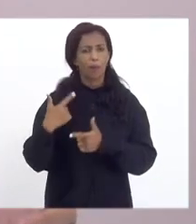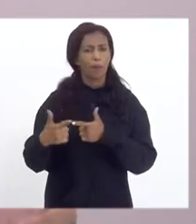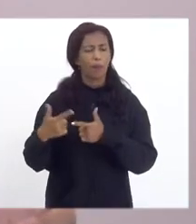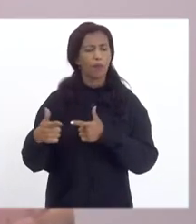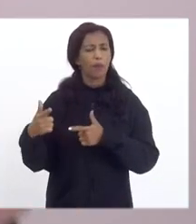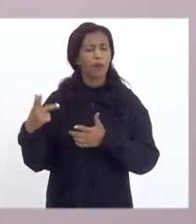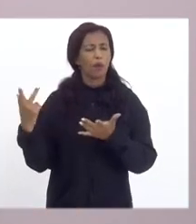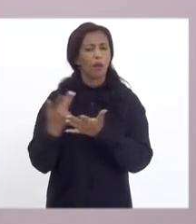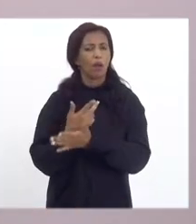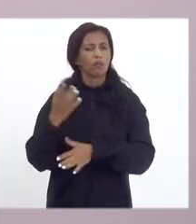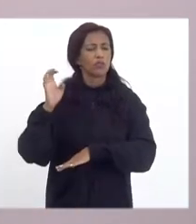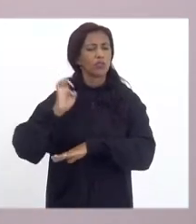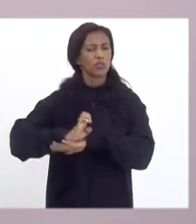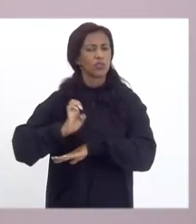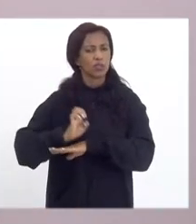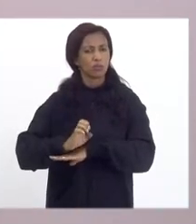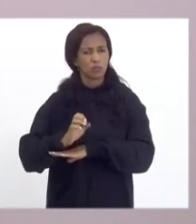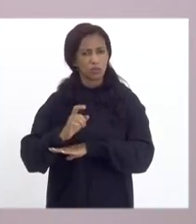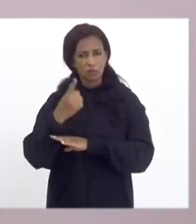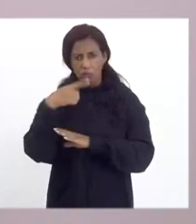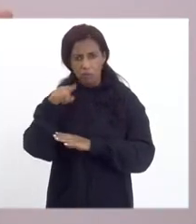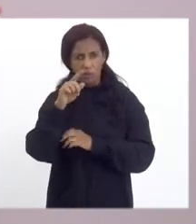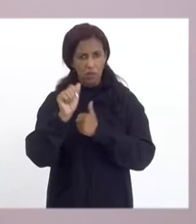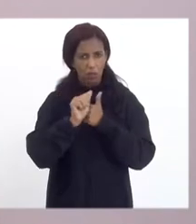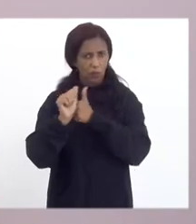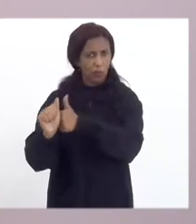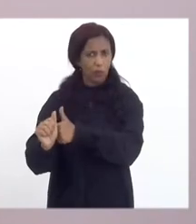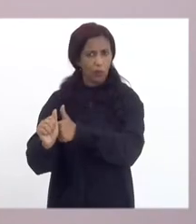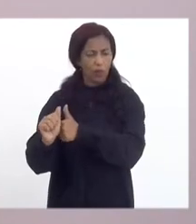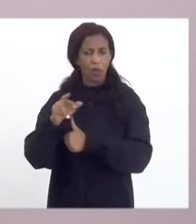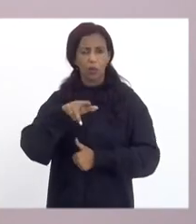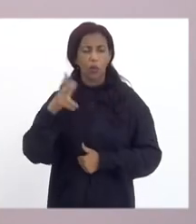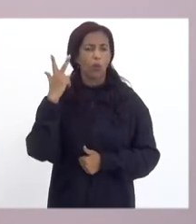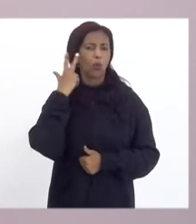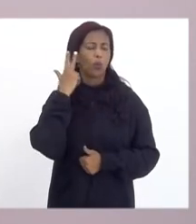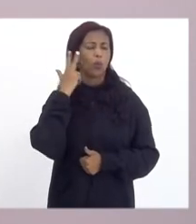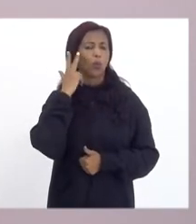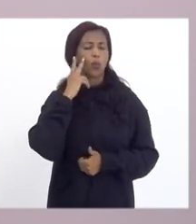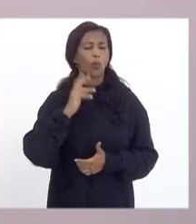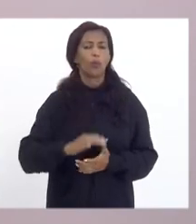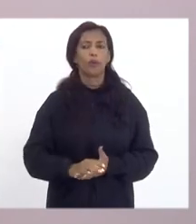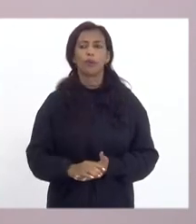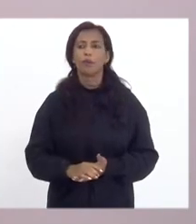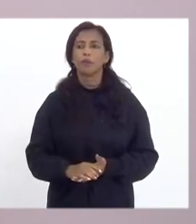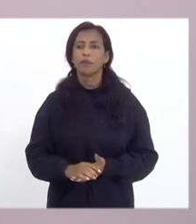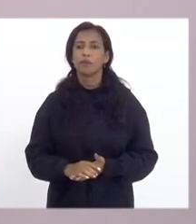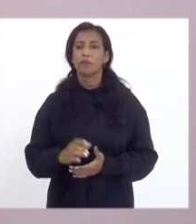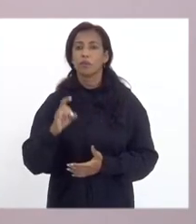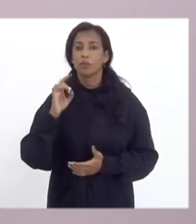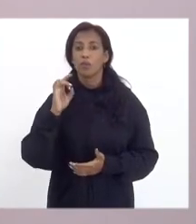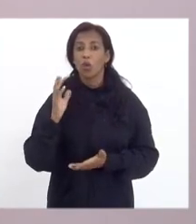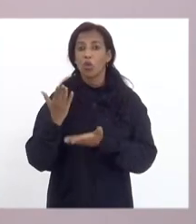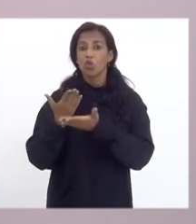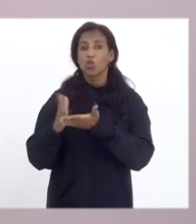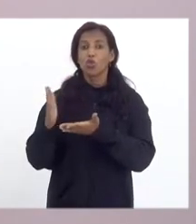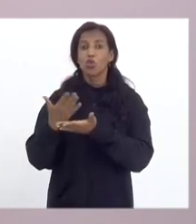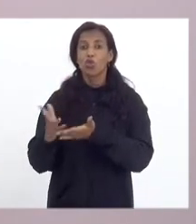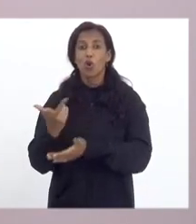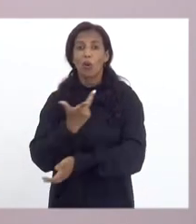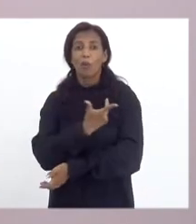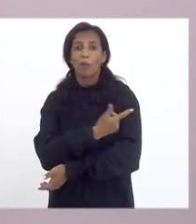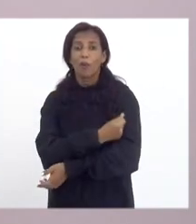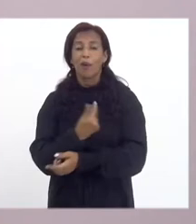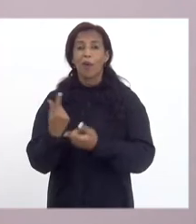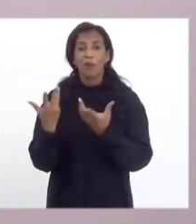Estados Unidos, por exemplo. Não sei se todos acompanham, não é comum, mas eu acompanho nos Estados Unidos. Sobra dose de vacina porque foram